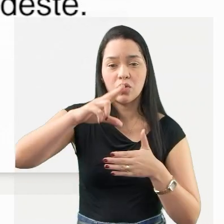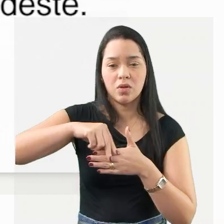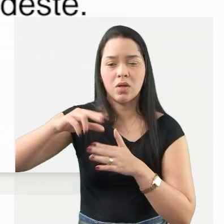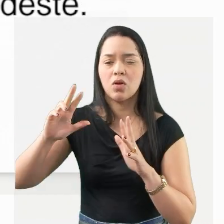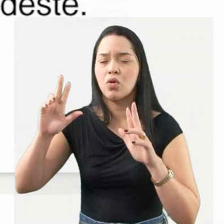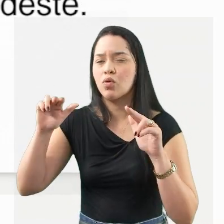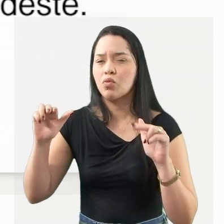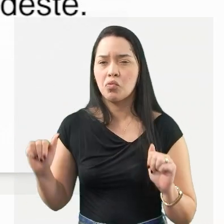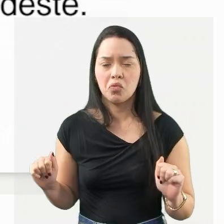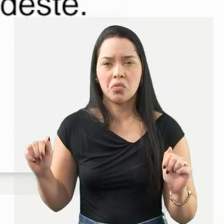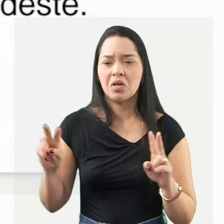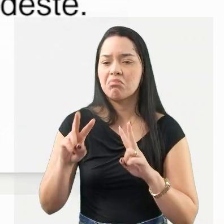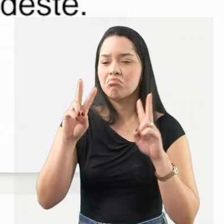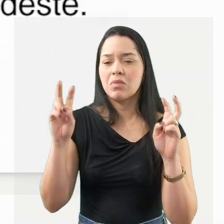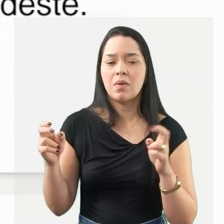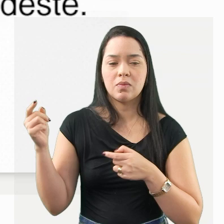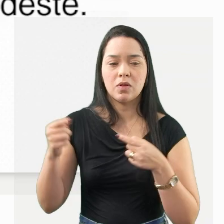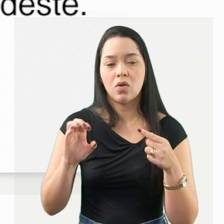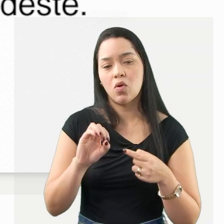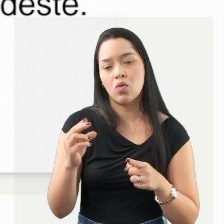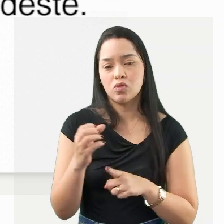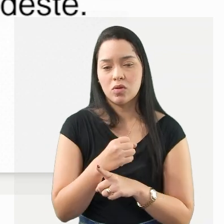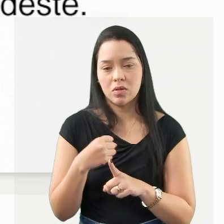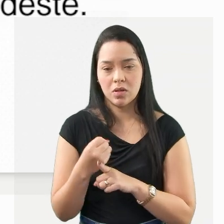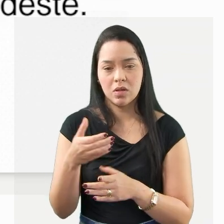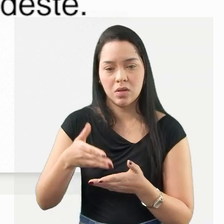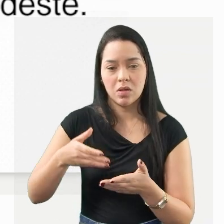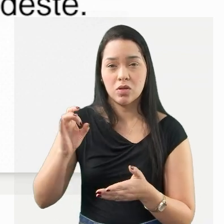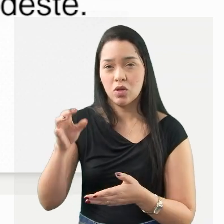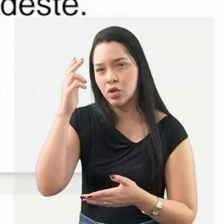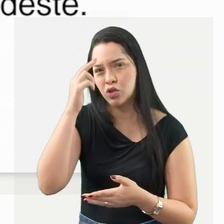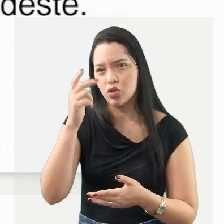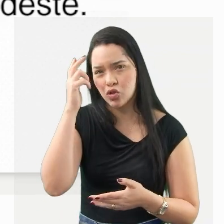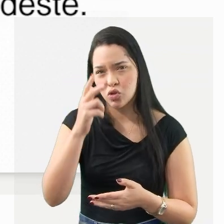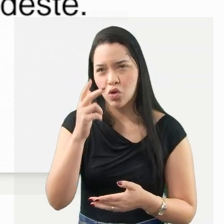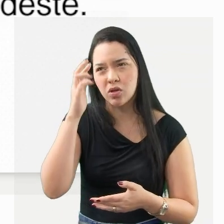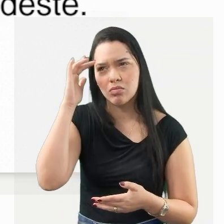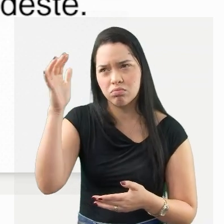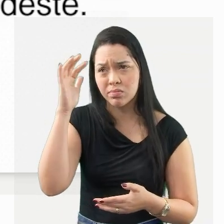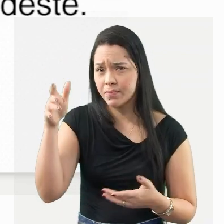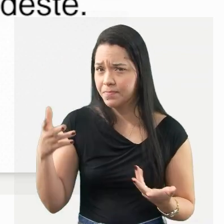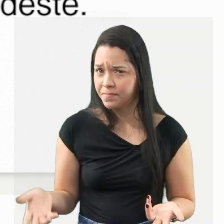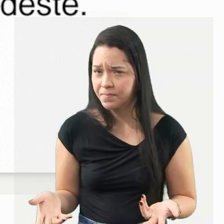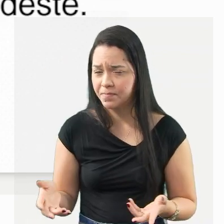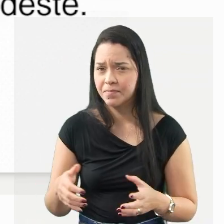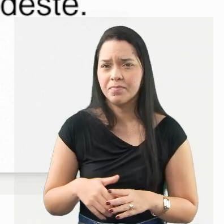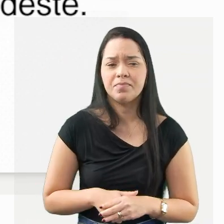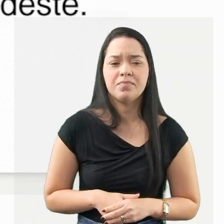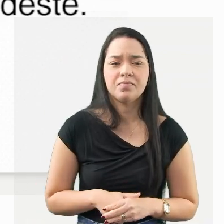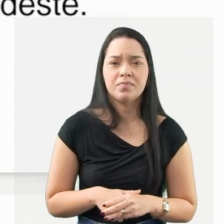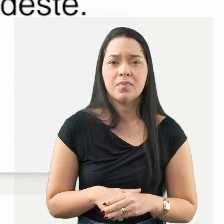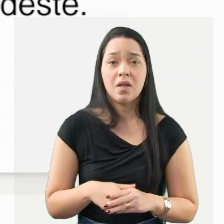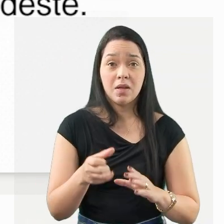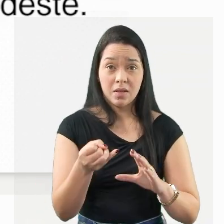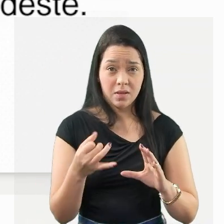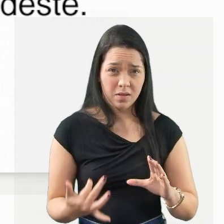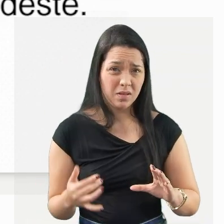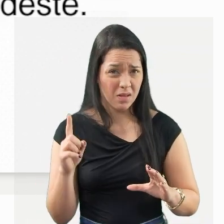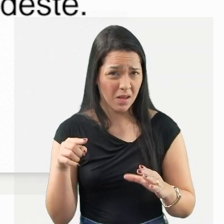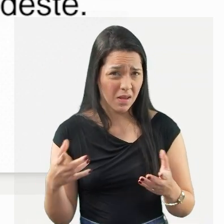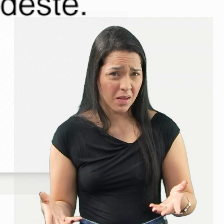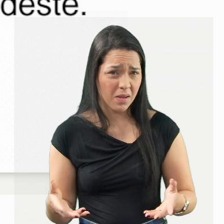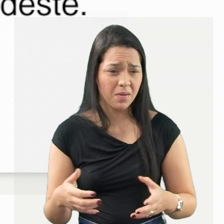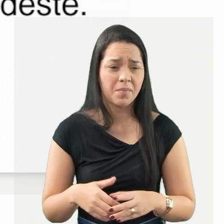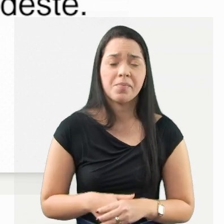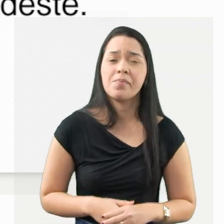cordel nunca abordou temas políticos ou sociais, limitando-se às histórias fictícias? Considerando as características, será que é